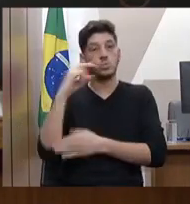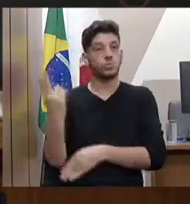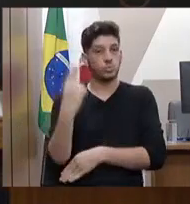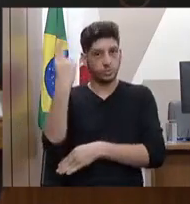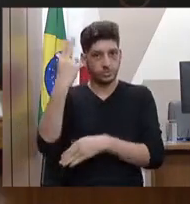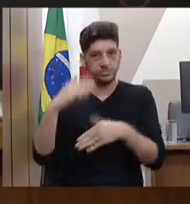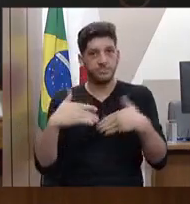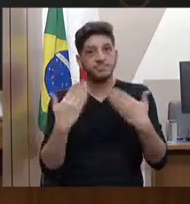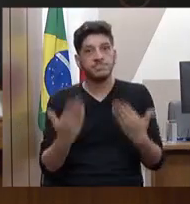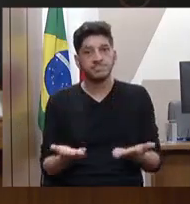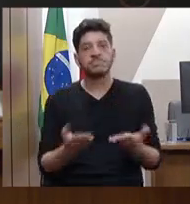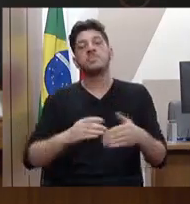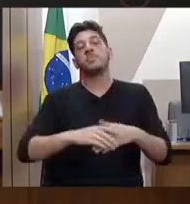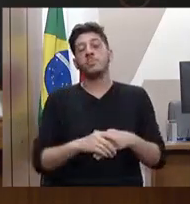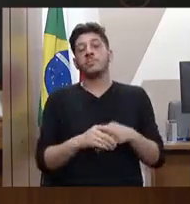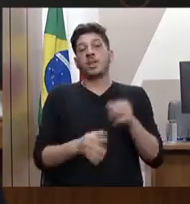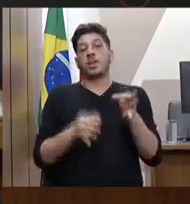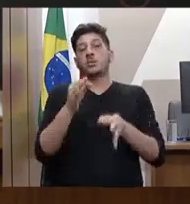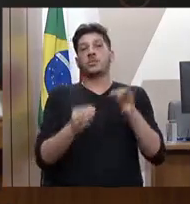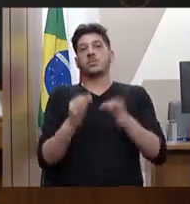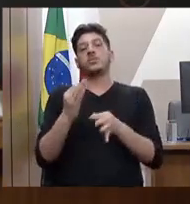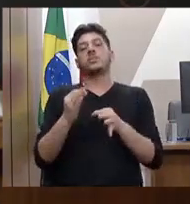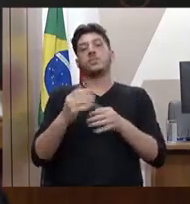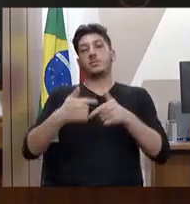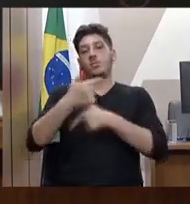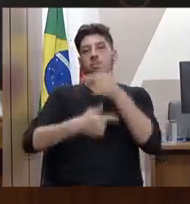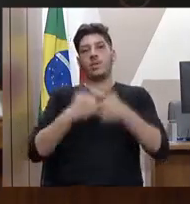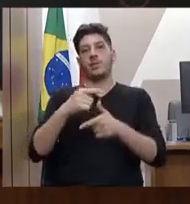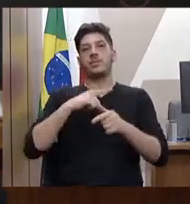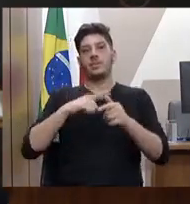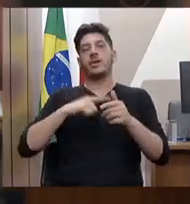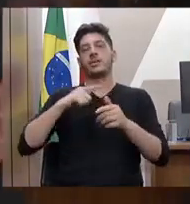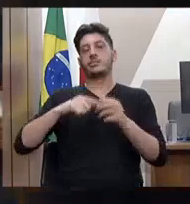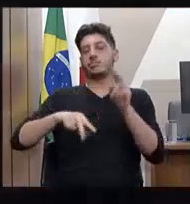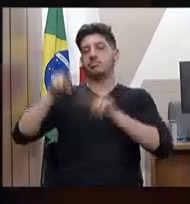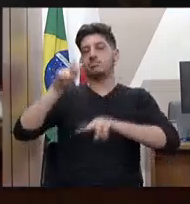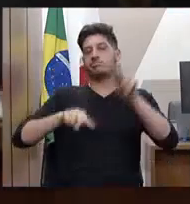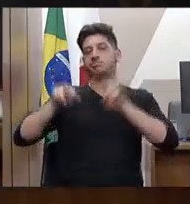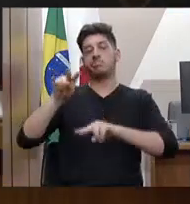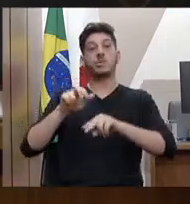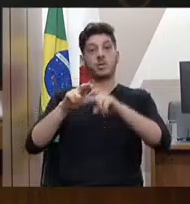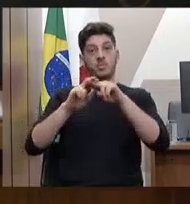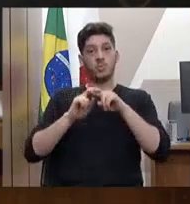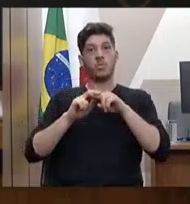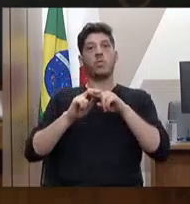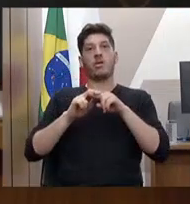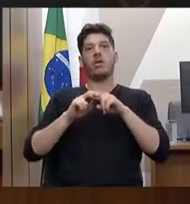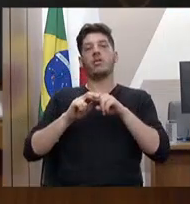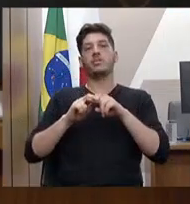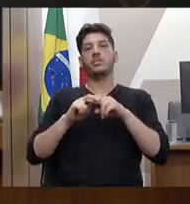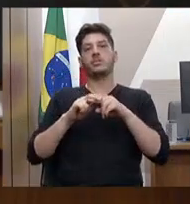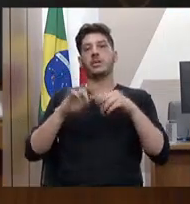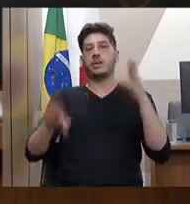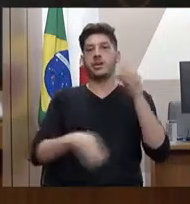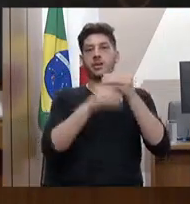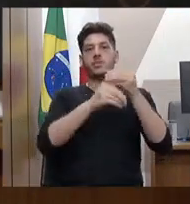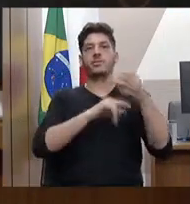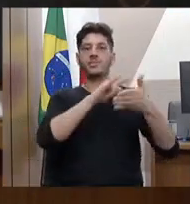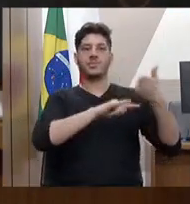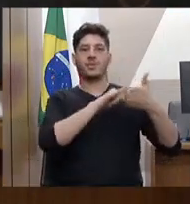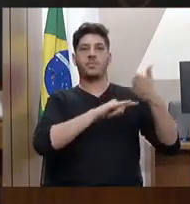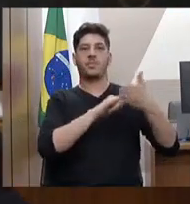então a justiça do trabalho analisa a partir E aí de forma definitiva da ementa 45 de